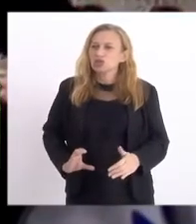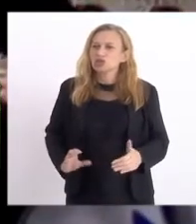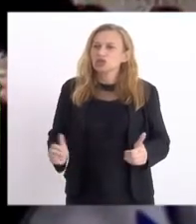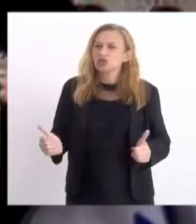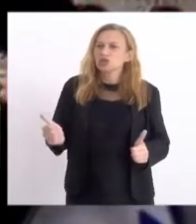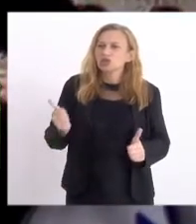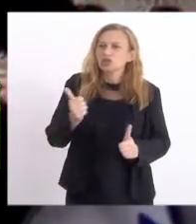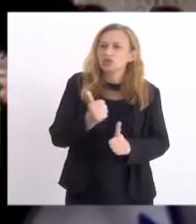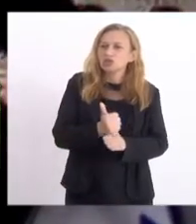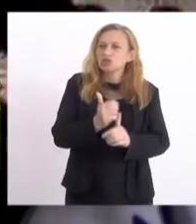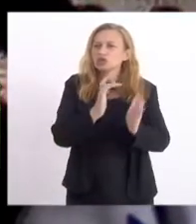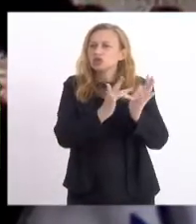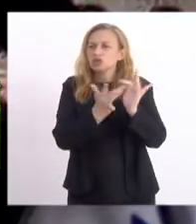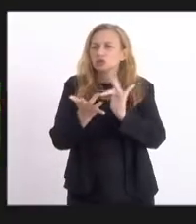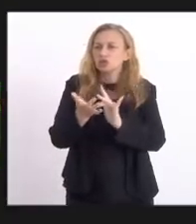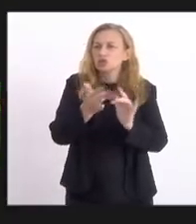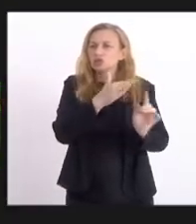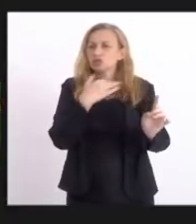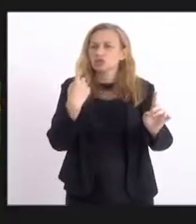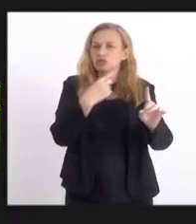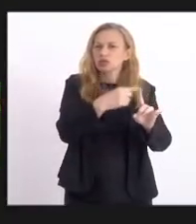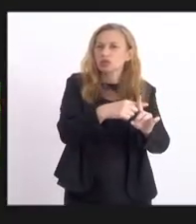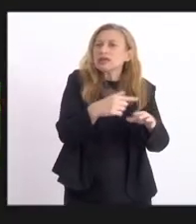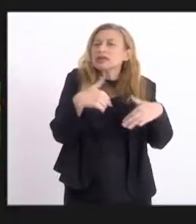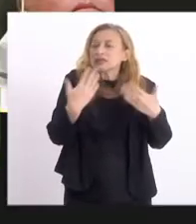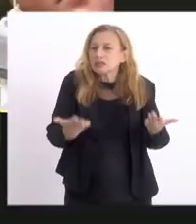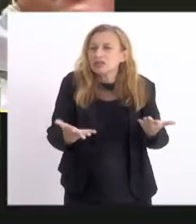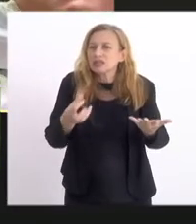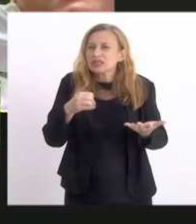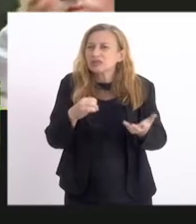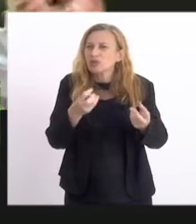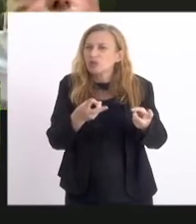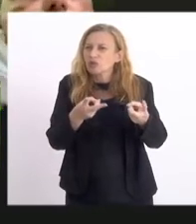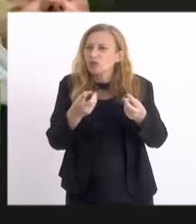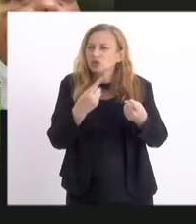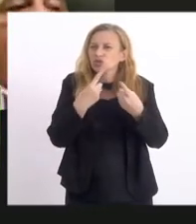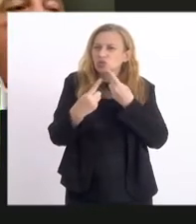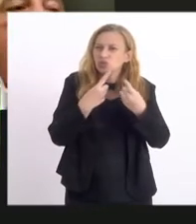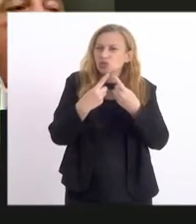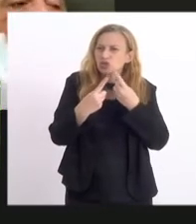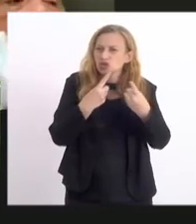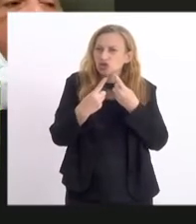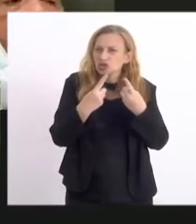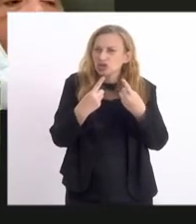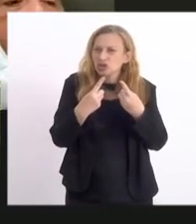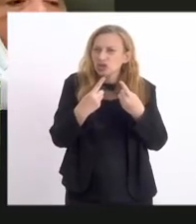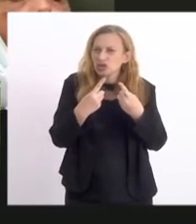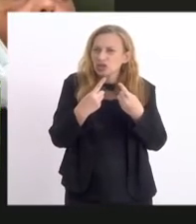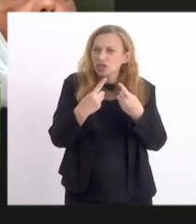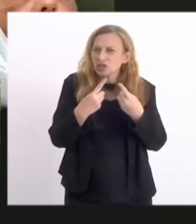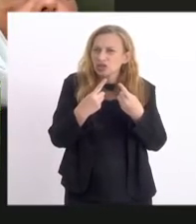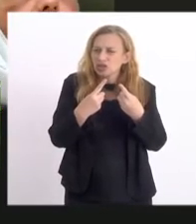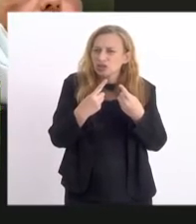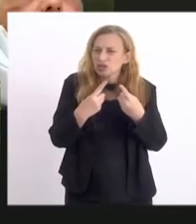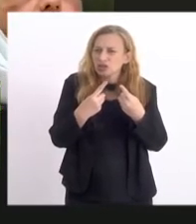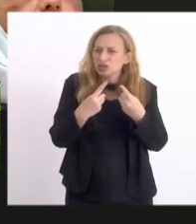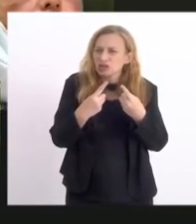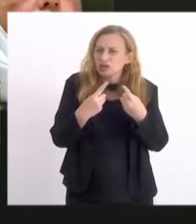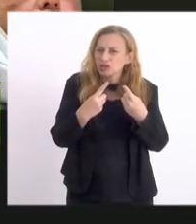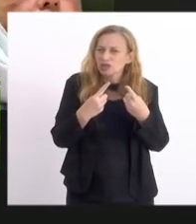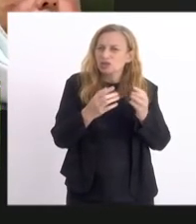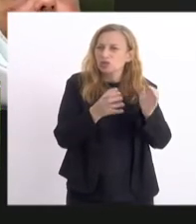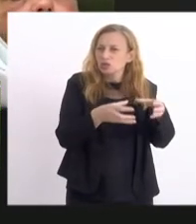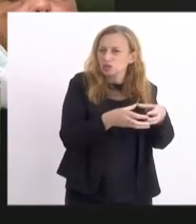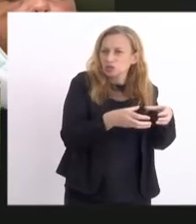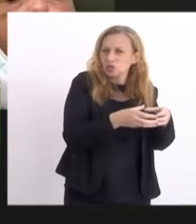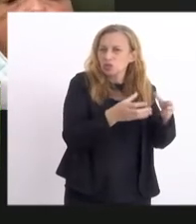Jesus glorificado. Então, se a gente for, inclusive, discutir com os pares, né, da bancada evangélica